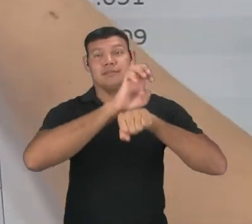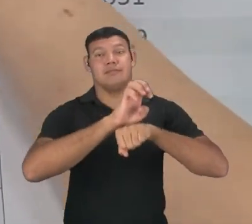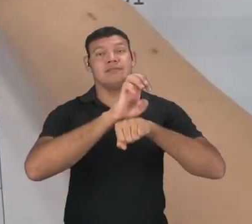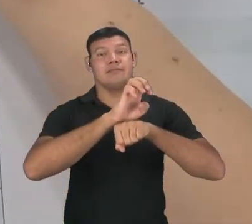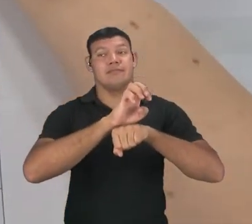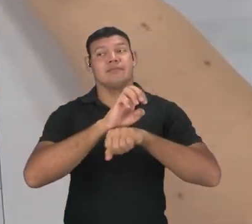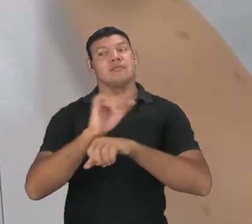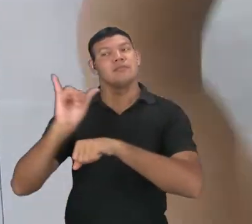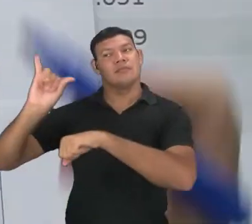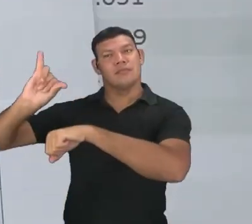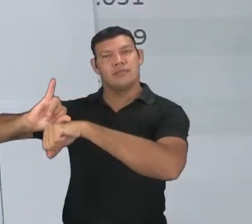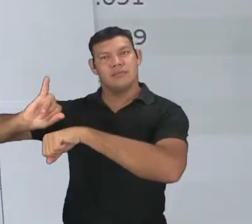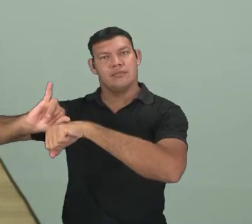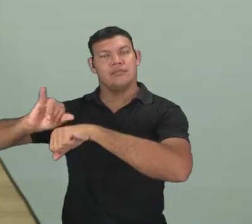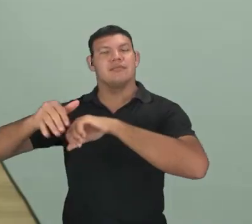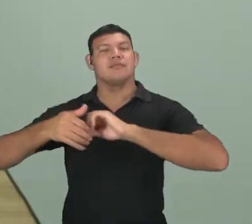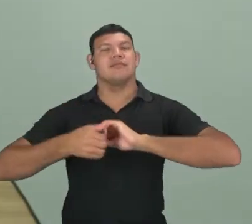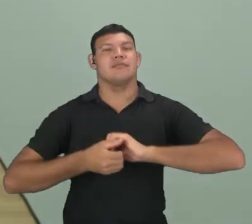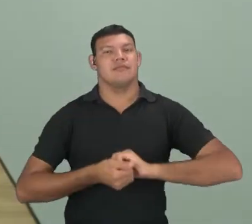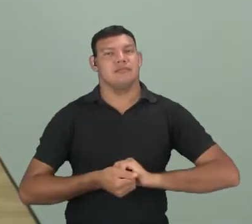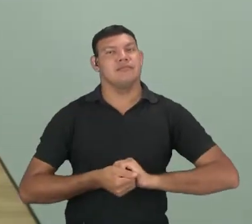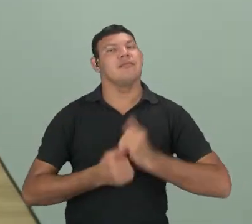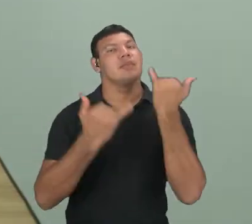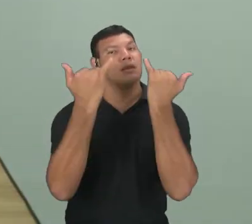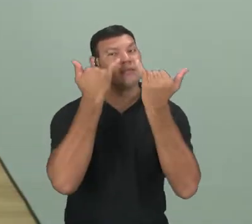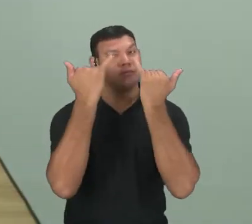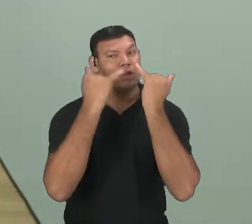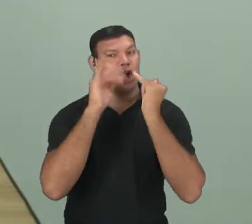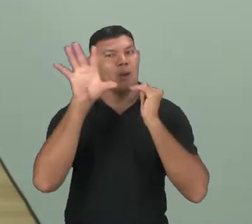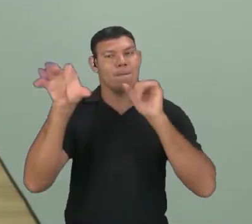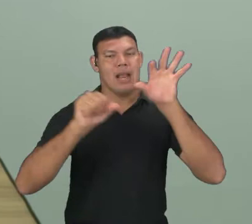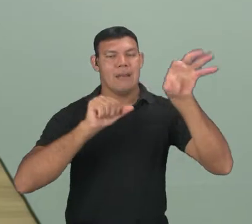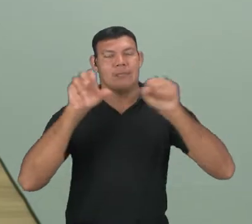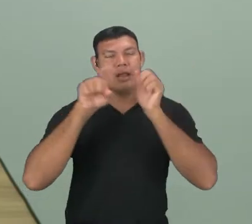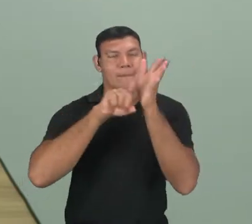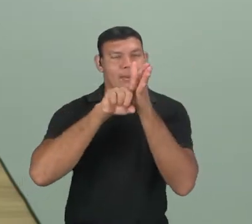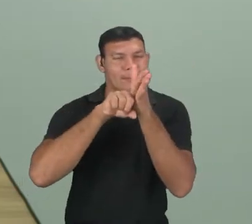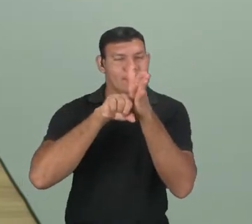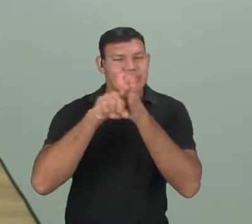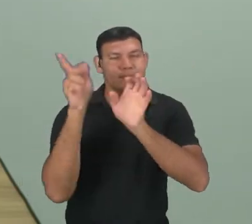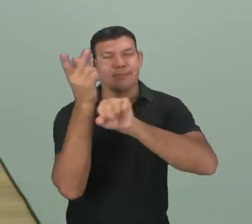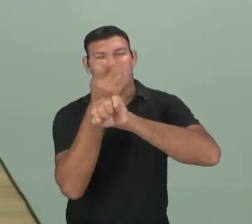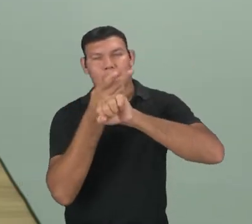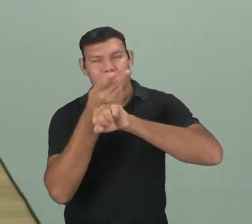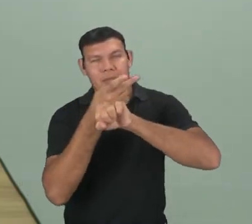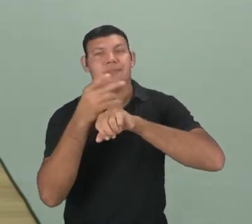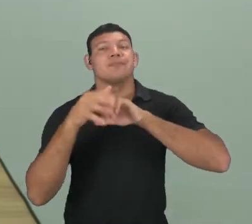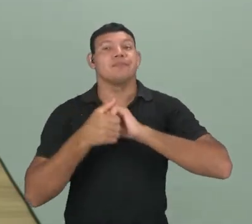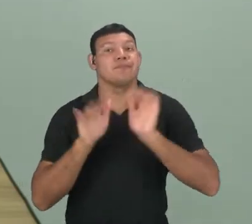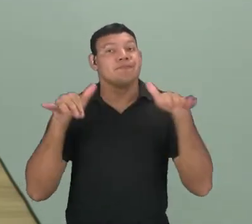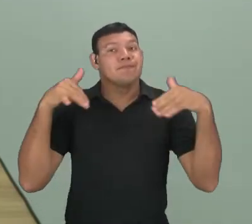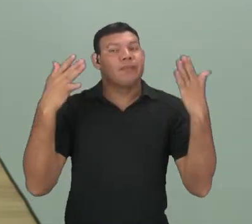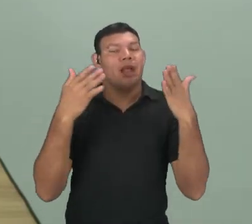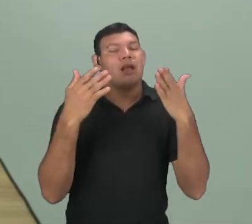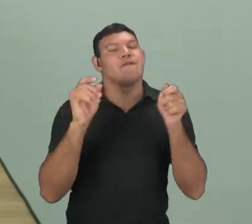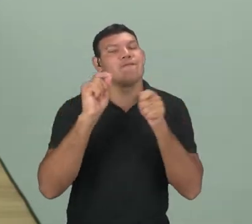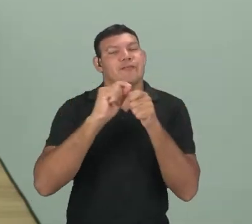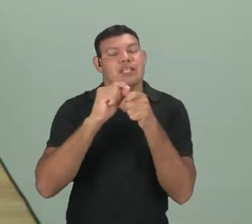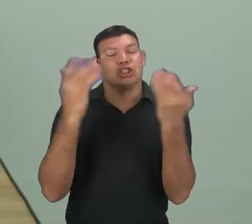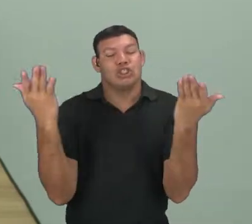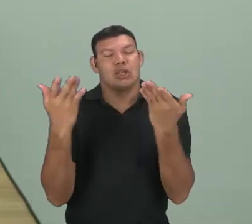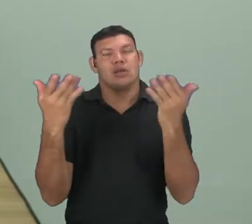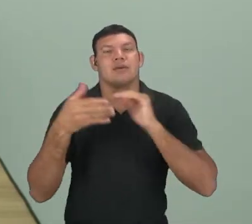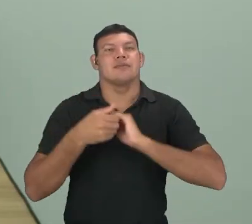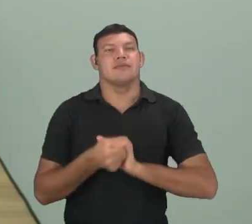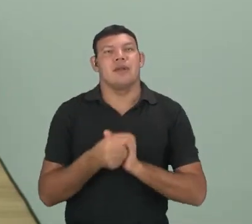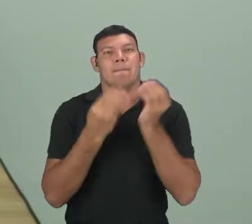estados e as capitais. Essas são as informações que foram colhidas, Então, aqui eu vou só montar, olha